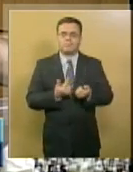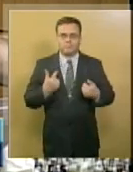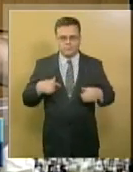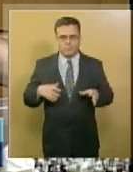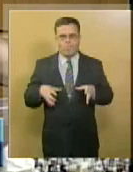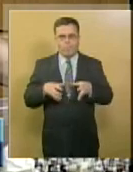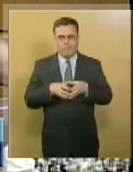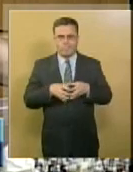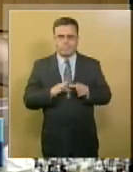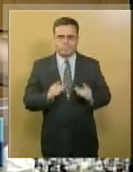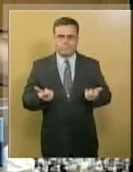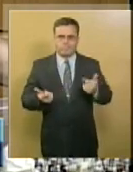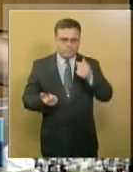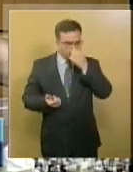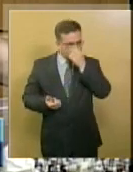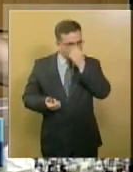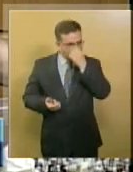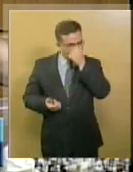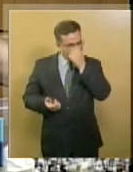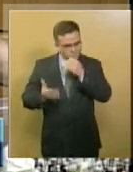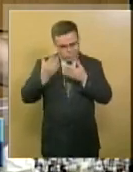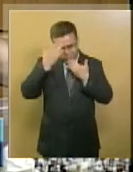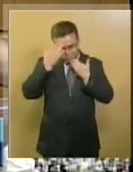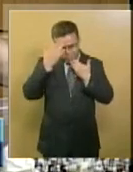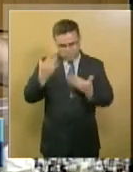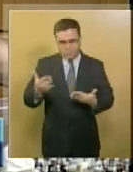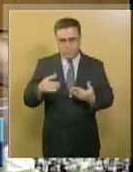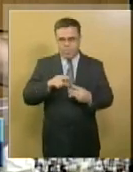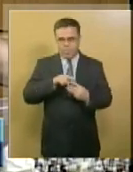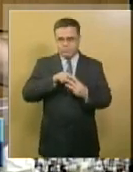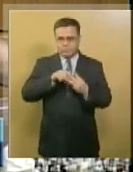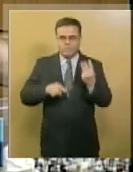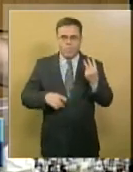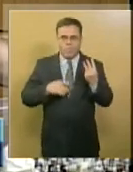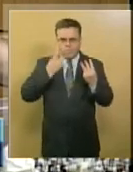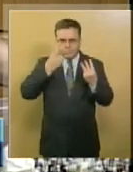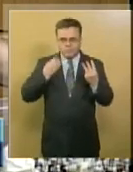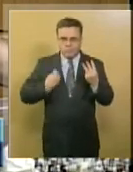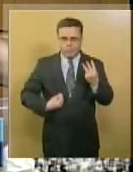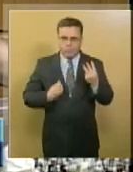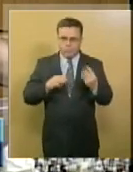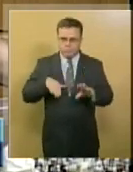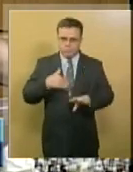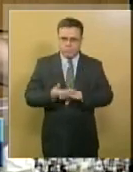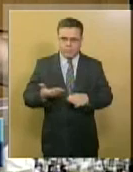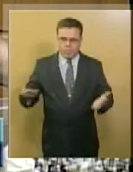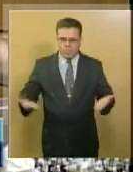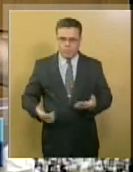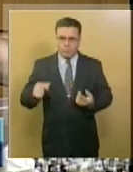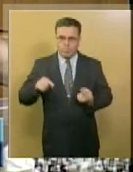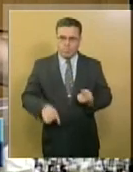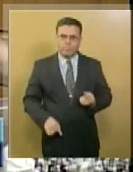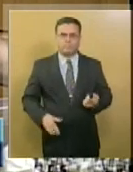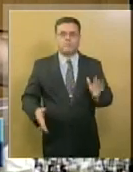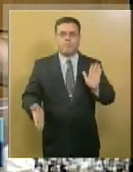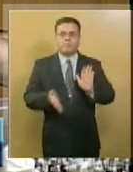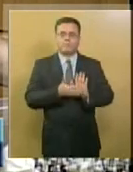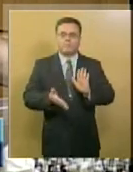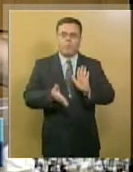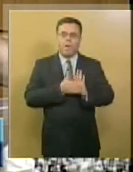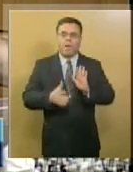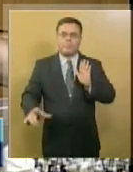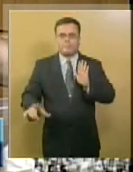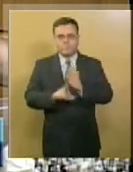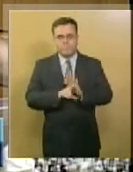partidária. E agradeço aos três únicos deputados dessa casa que até agora fizeram proposituras de